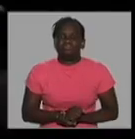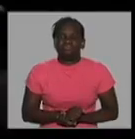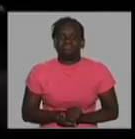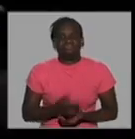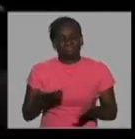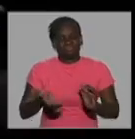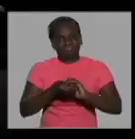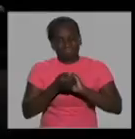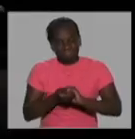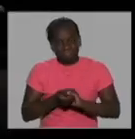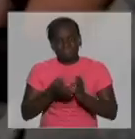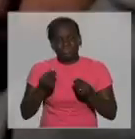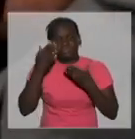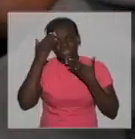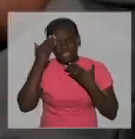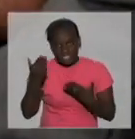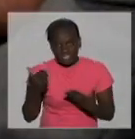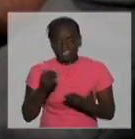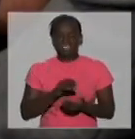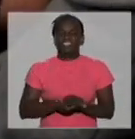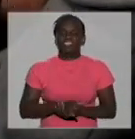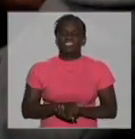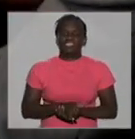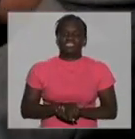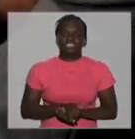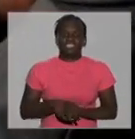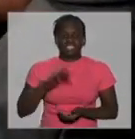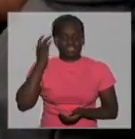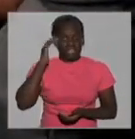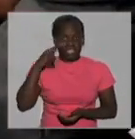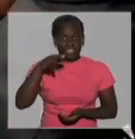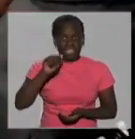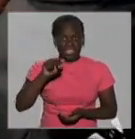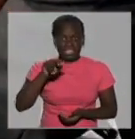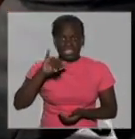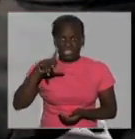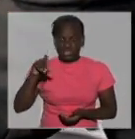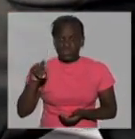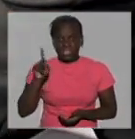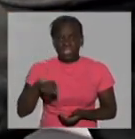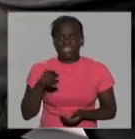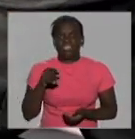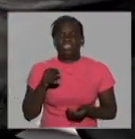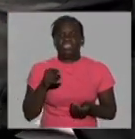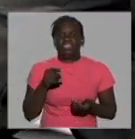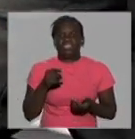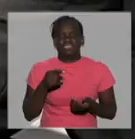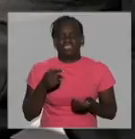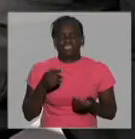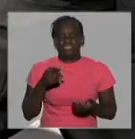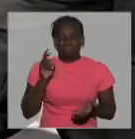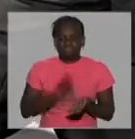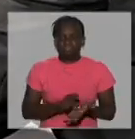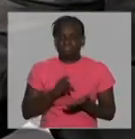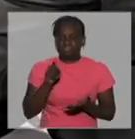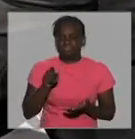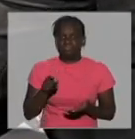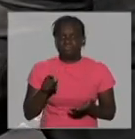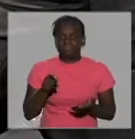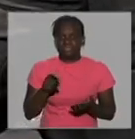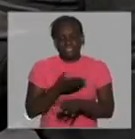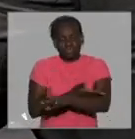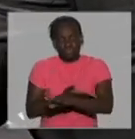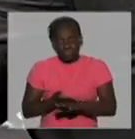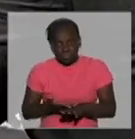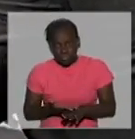Somos aqui. Muito obrigado. Obrigado. Acho que Nana e Nilo é exatamente isso, né?